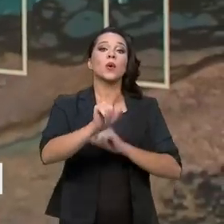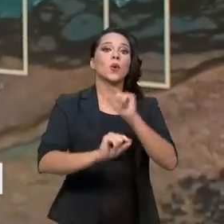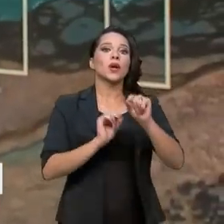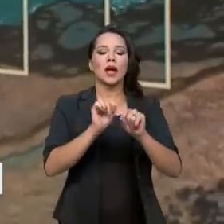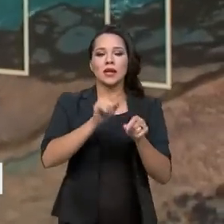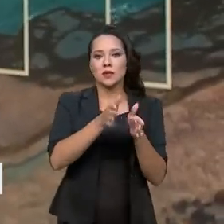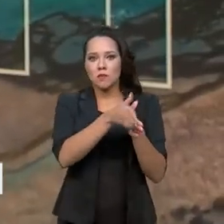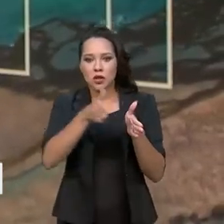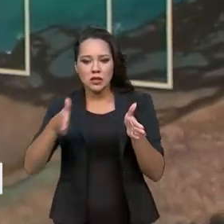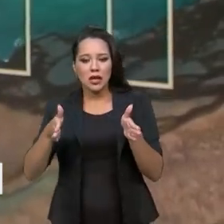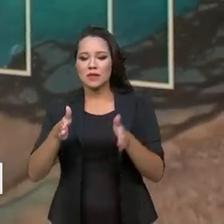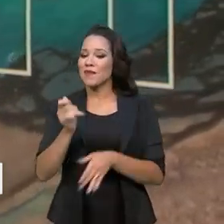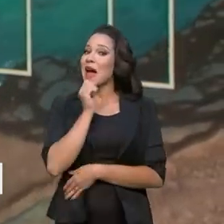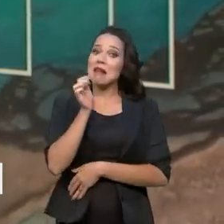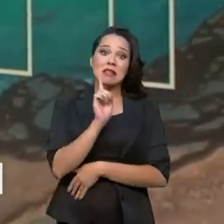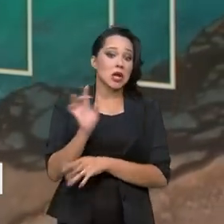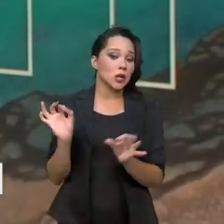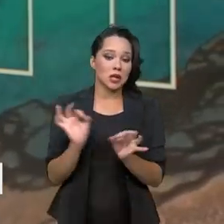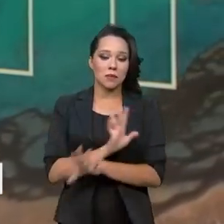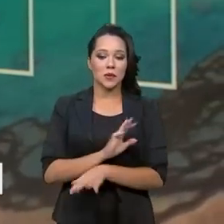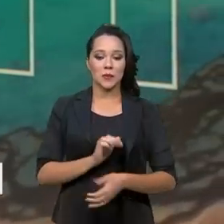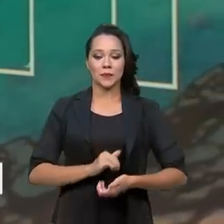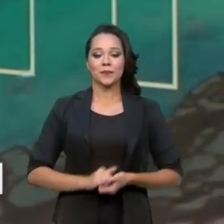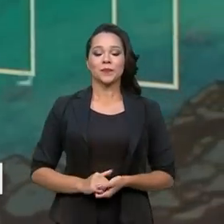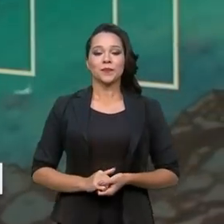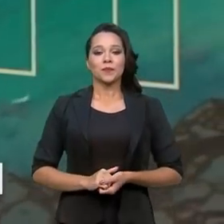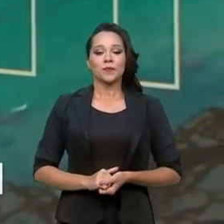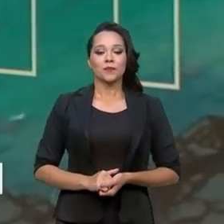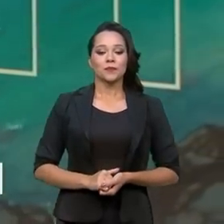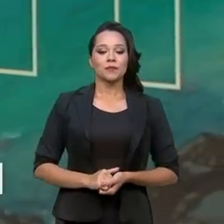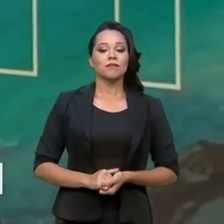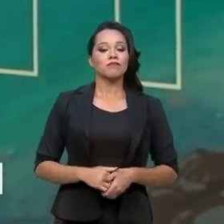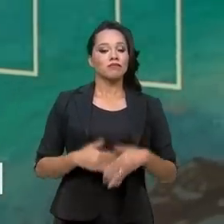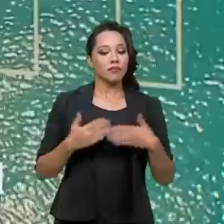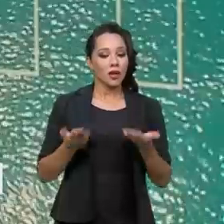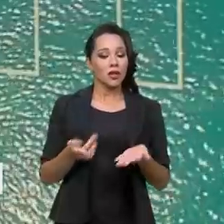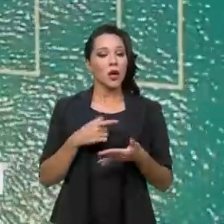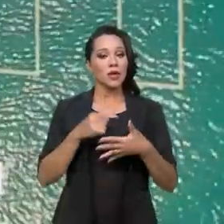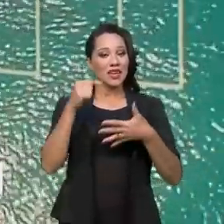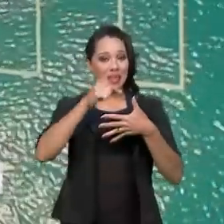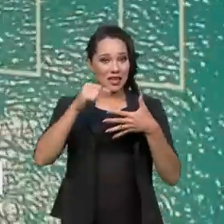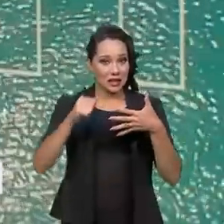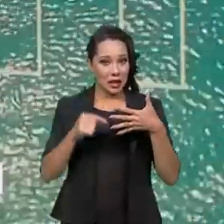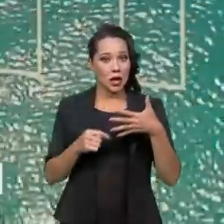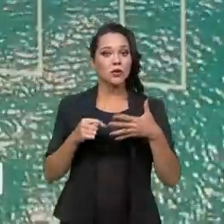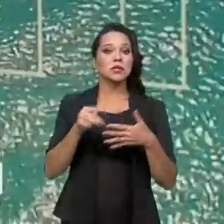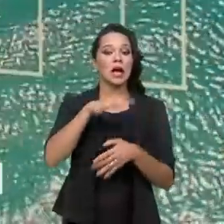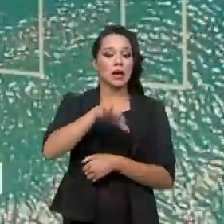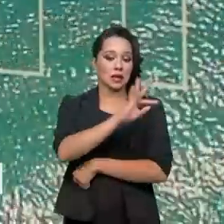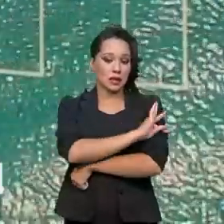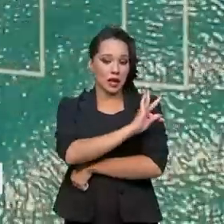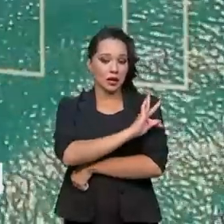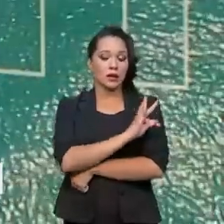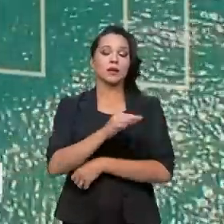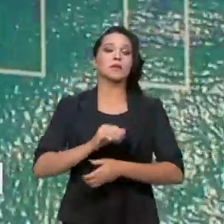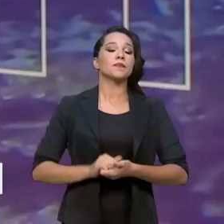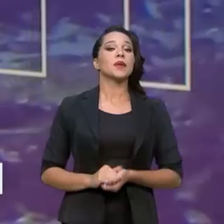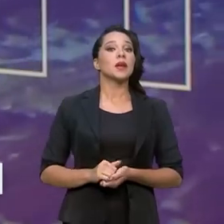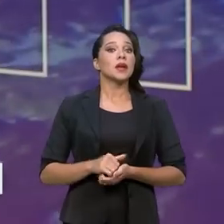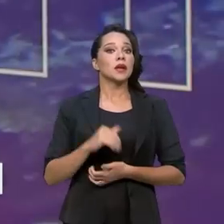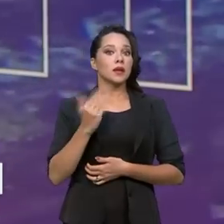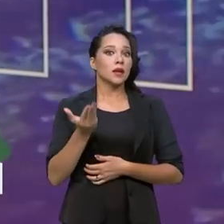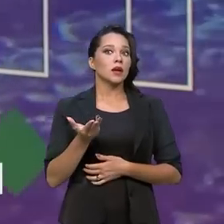esse processo ainda não terminou. Então, existem critérios técnicos em que nós estabelecemos,